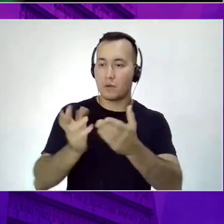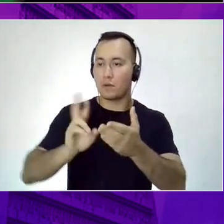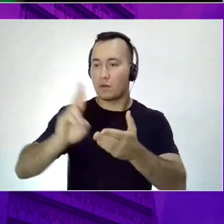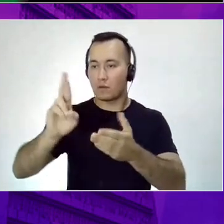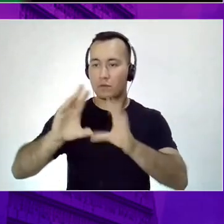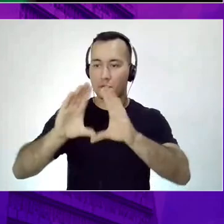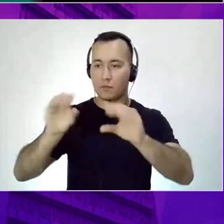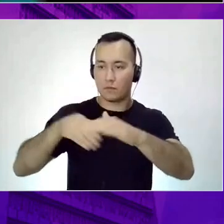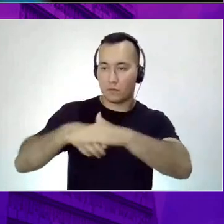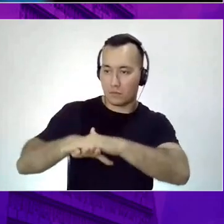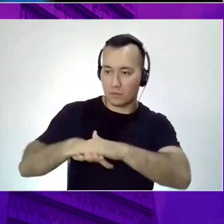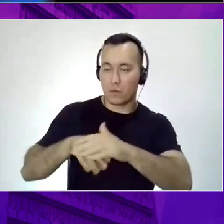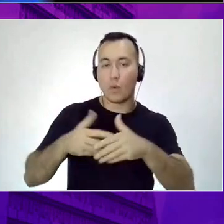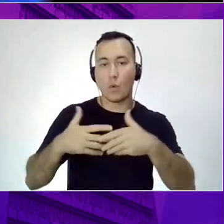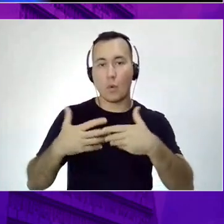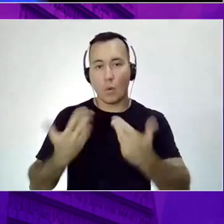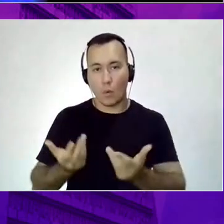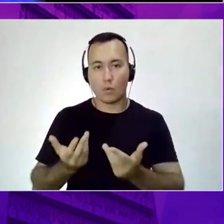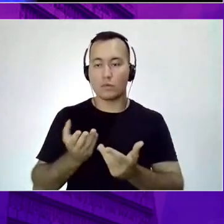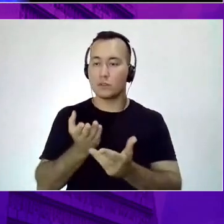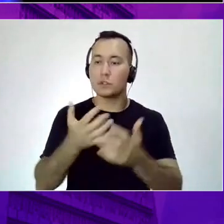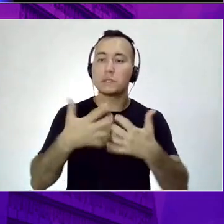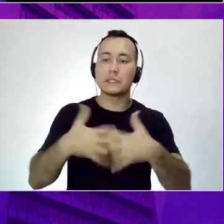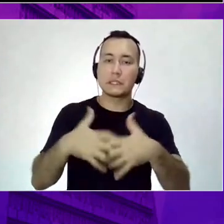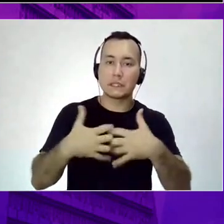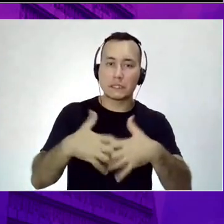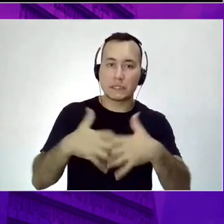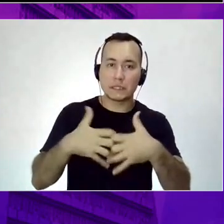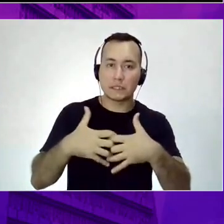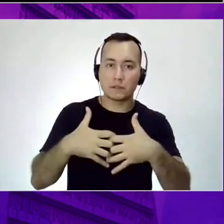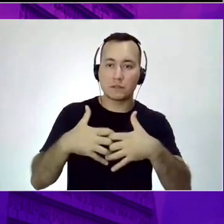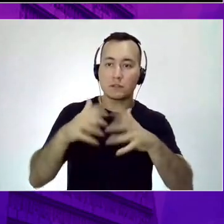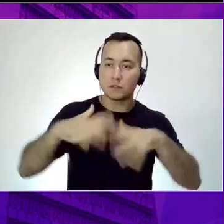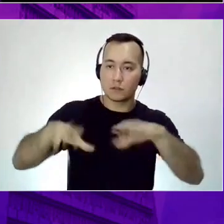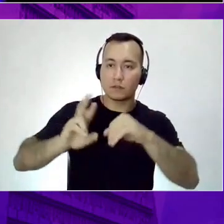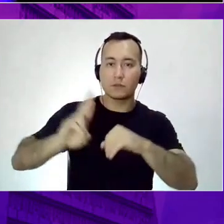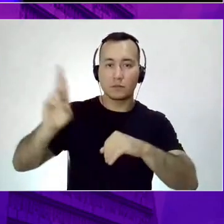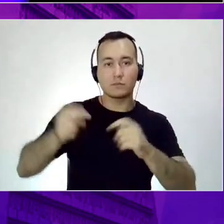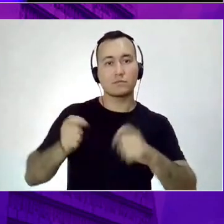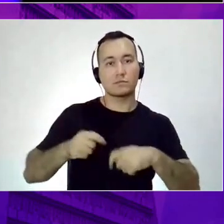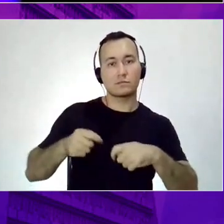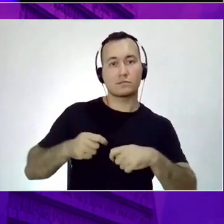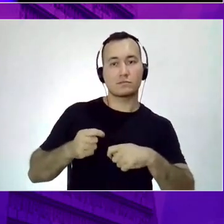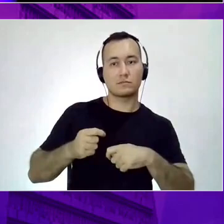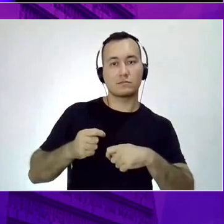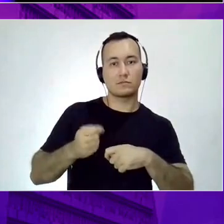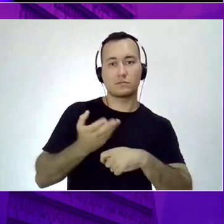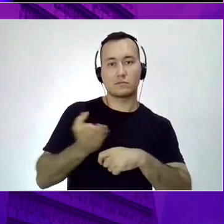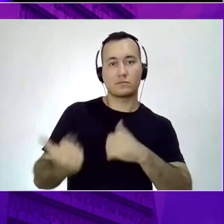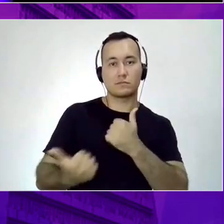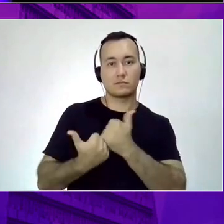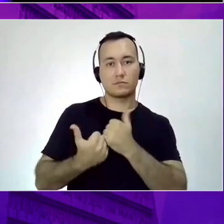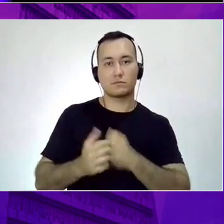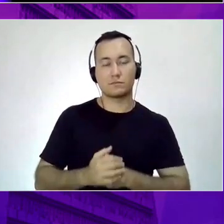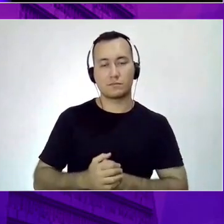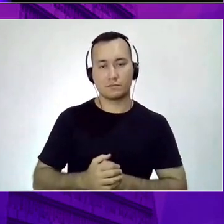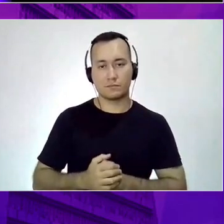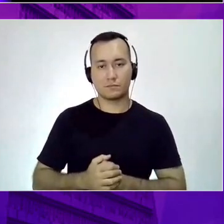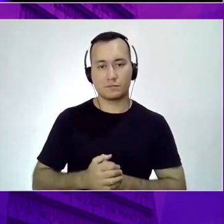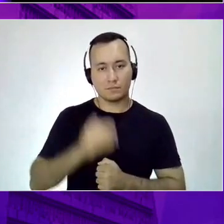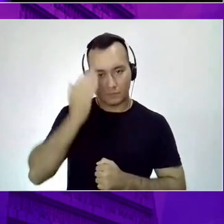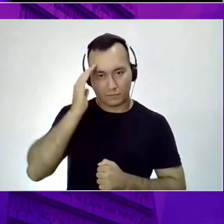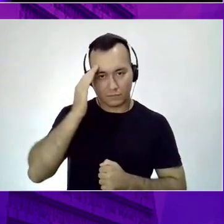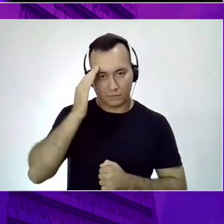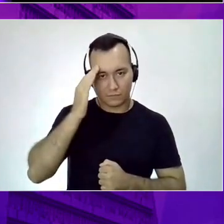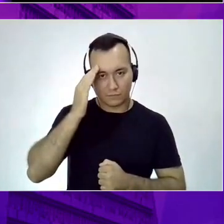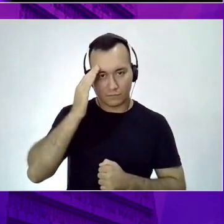responsabilidade de processar esse dado não é só ali do meio. Então, a ideia é a gente quebrar essas responsabilidades e todo mundo